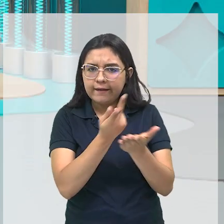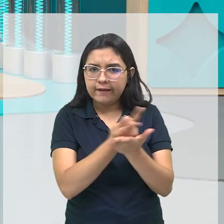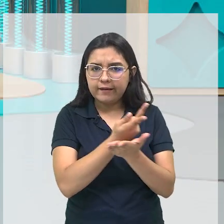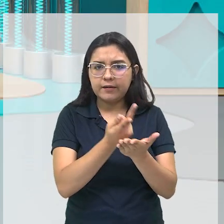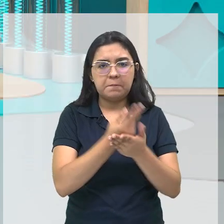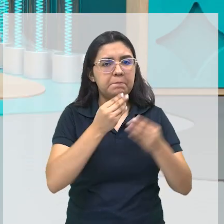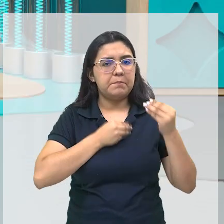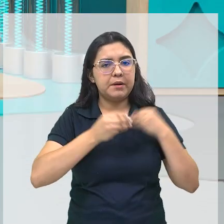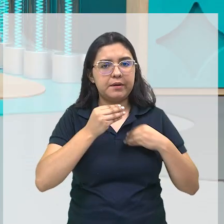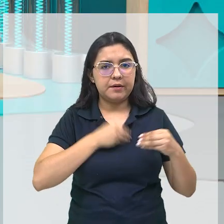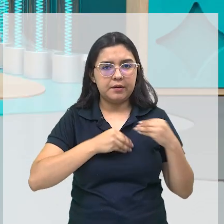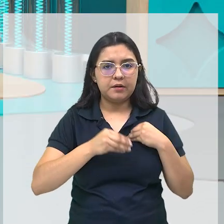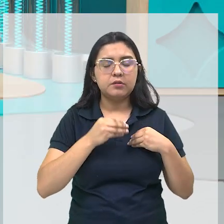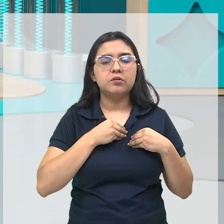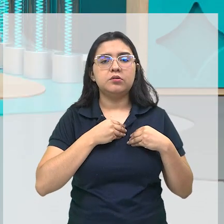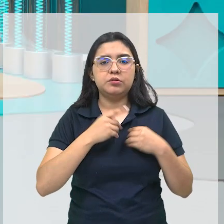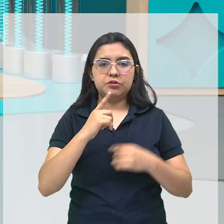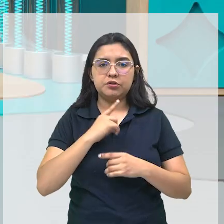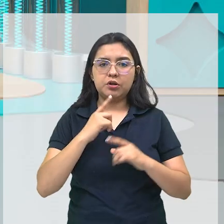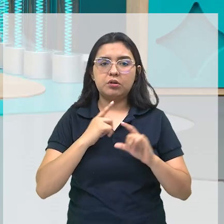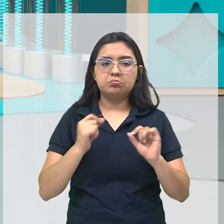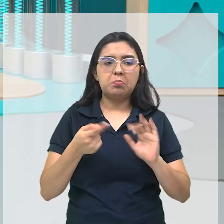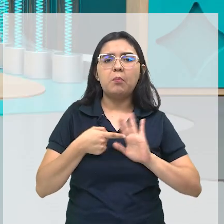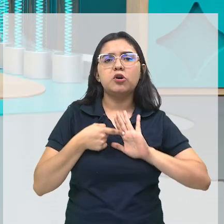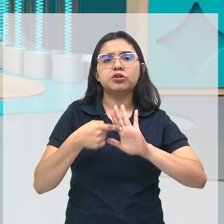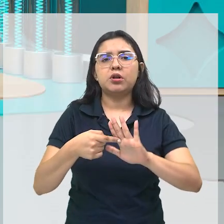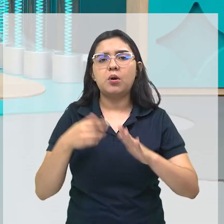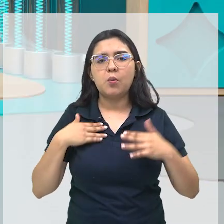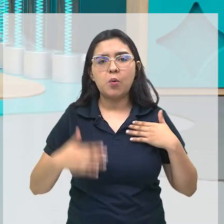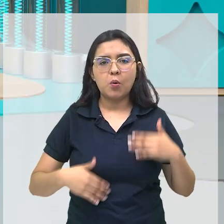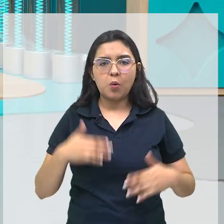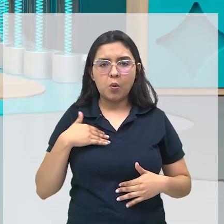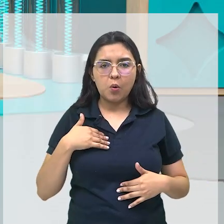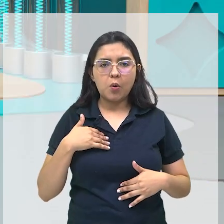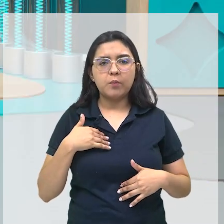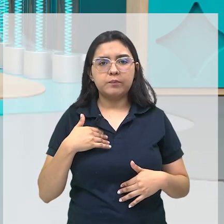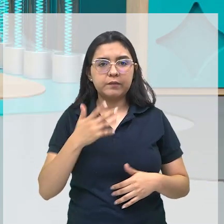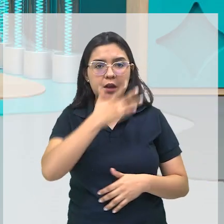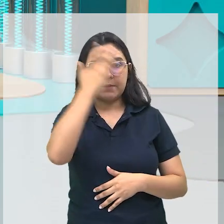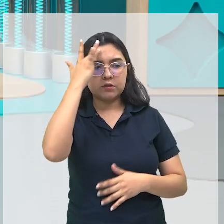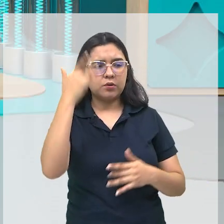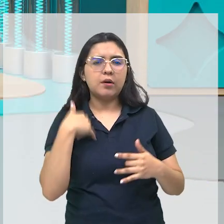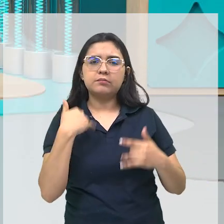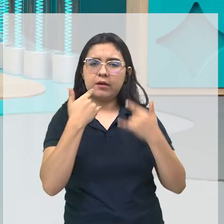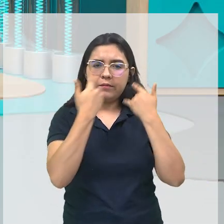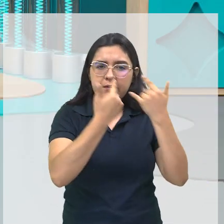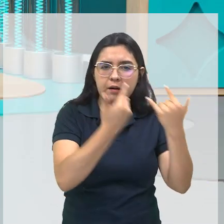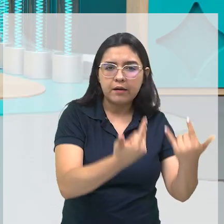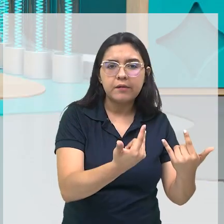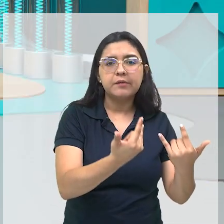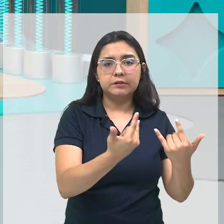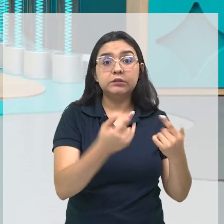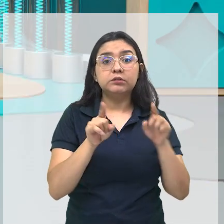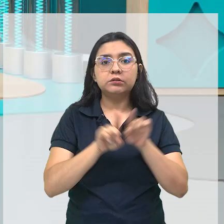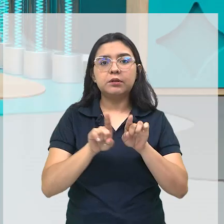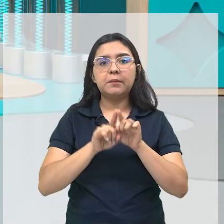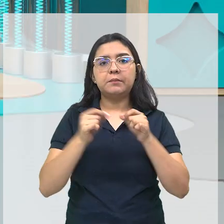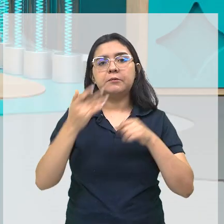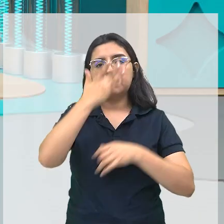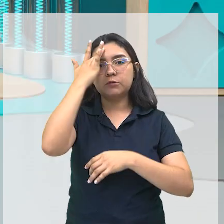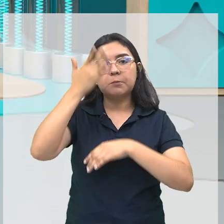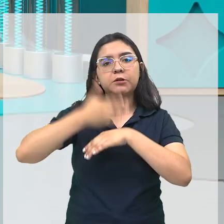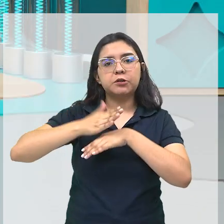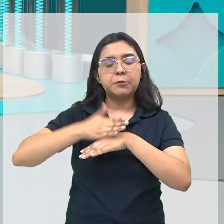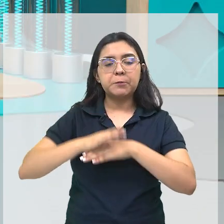prática pecaminosa, que trazia ali o corpo como objeto de desejo para quem olhava aquelas danças ou mesmo para quem